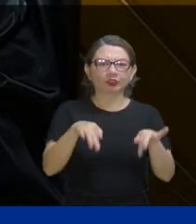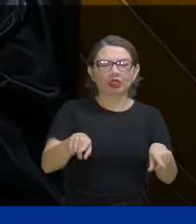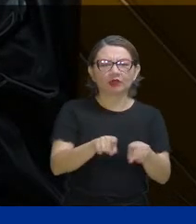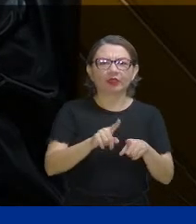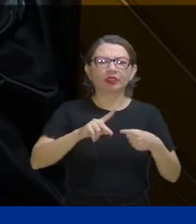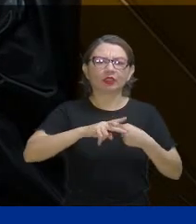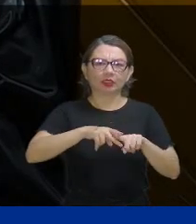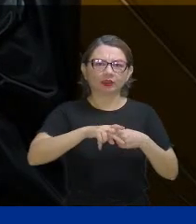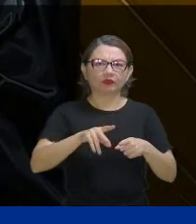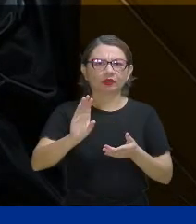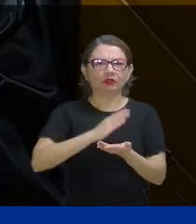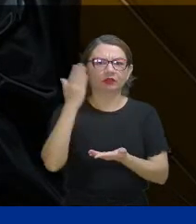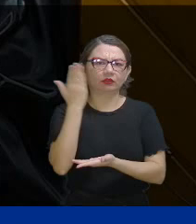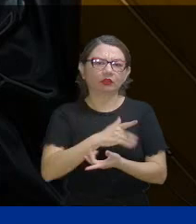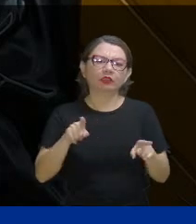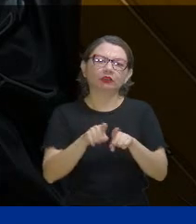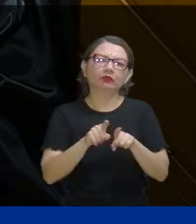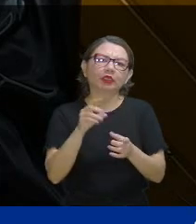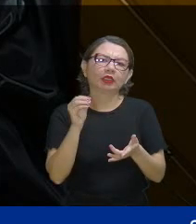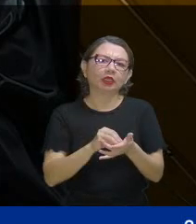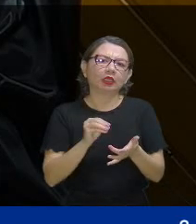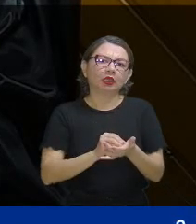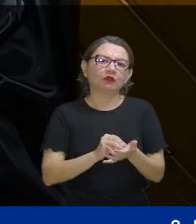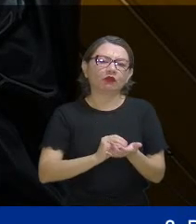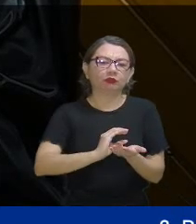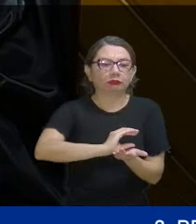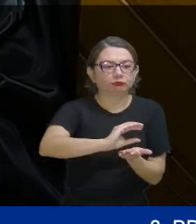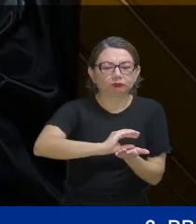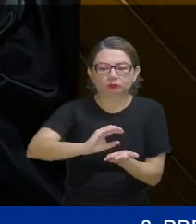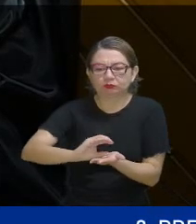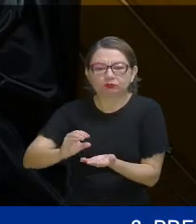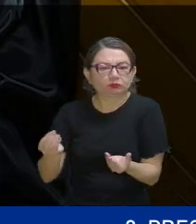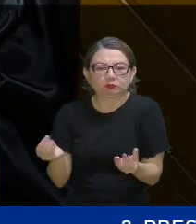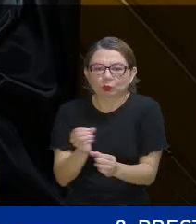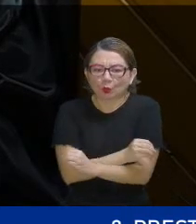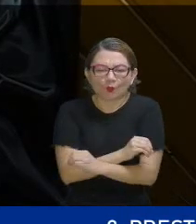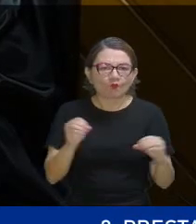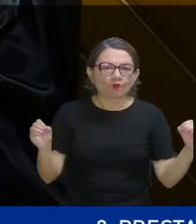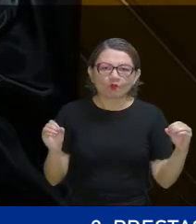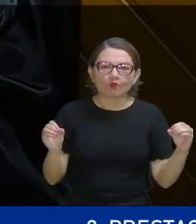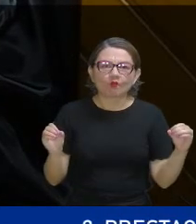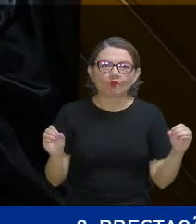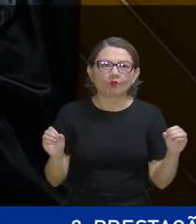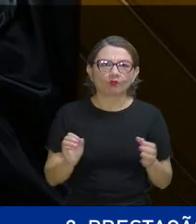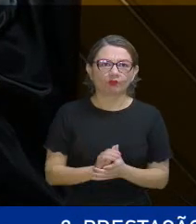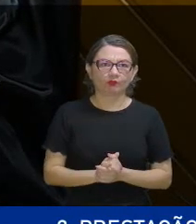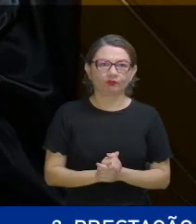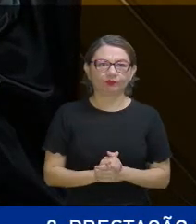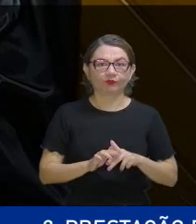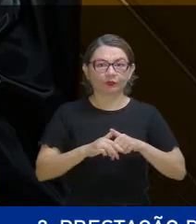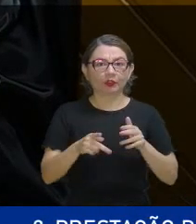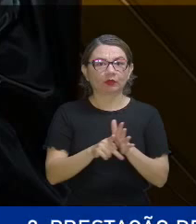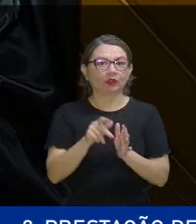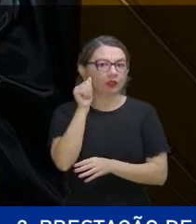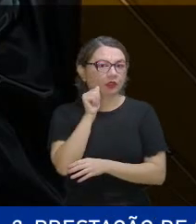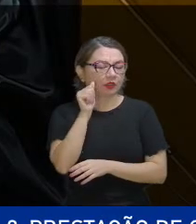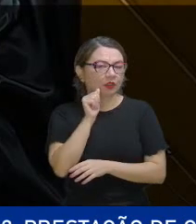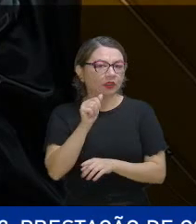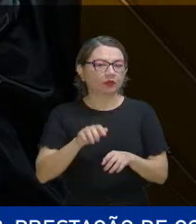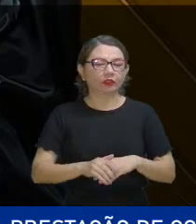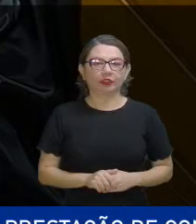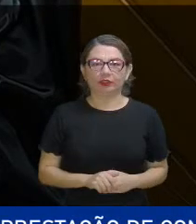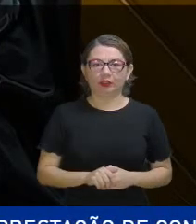na retificadora, tendo ausência de despesa em favor da espécie, o que